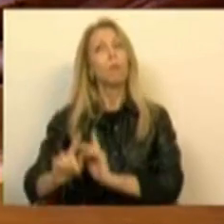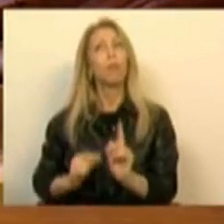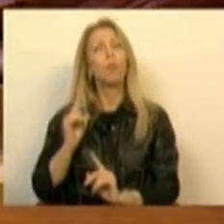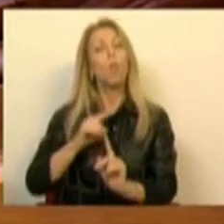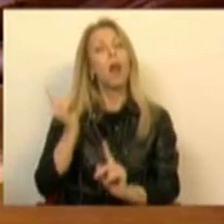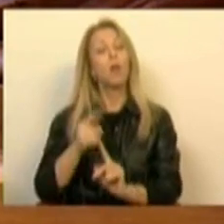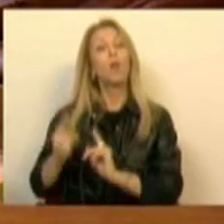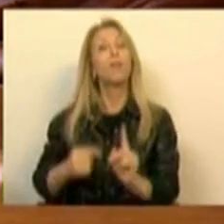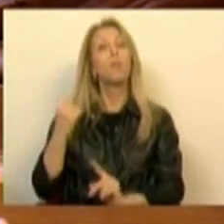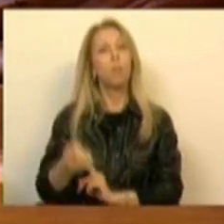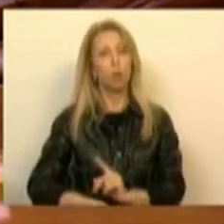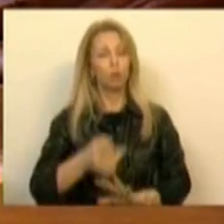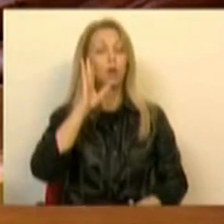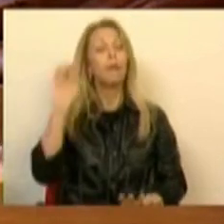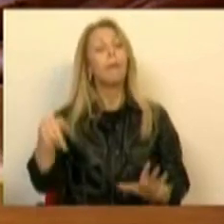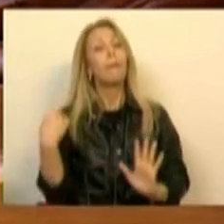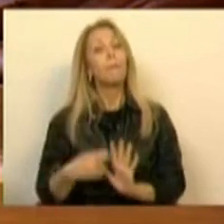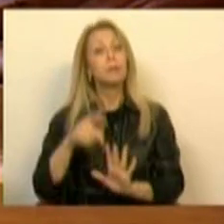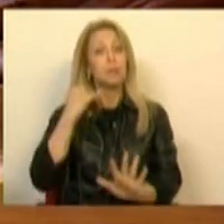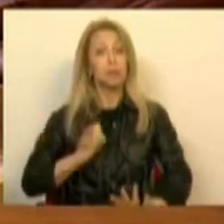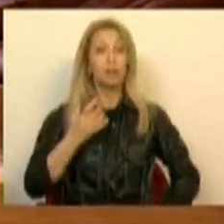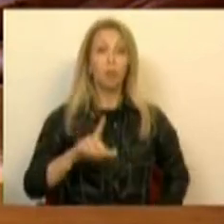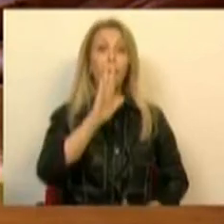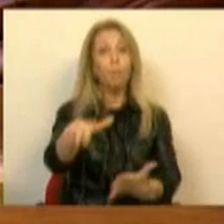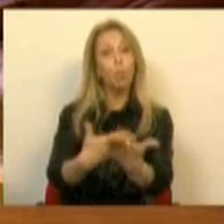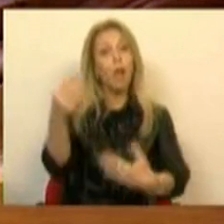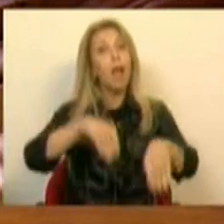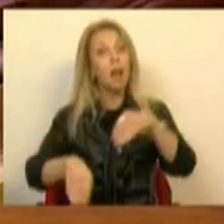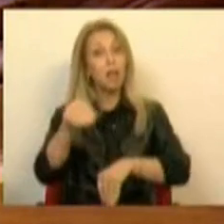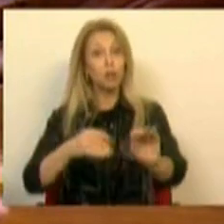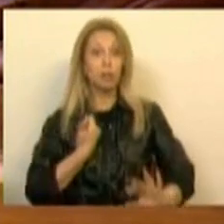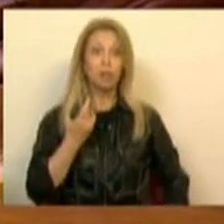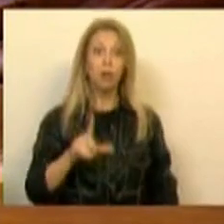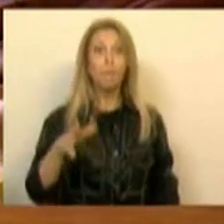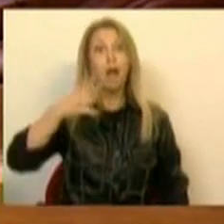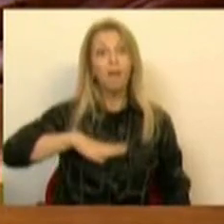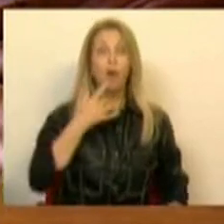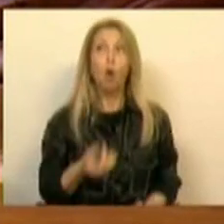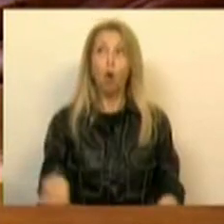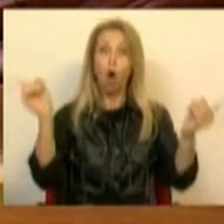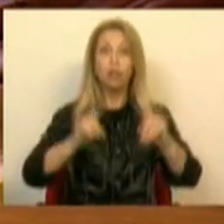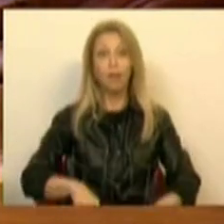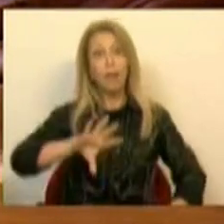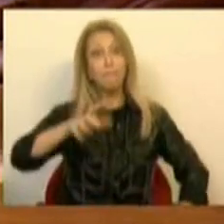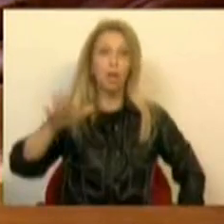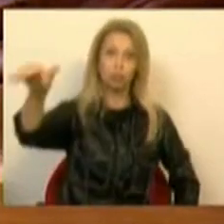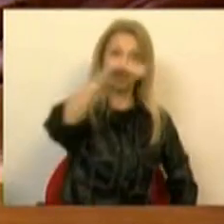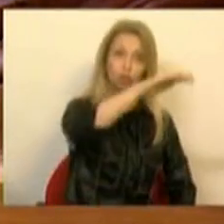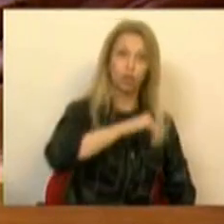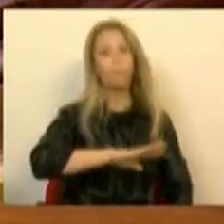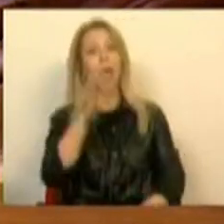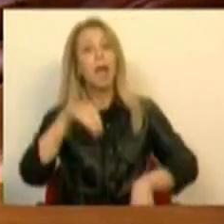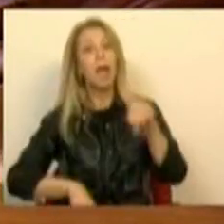Liberal propõe-se não só que haja eleições na Iniciativa Liberal, mas que o país seja de novo chamado a repetir as eleições onde a Iniciativa